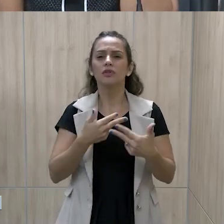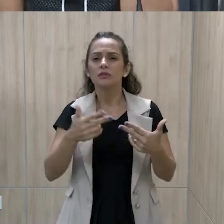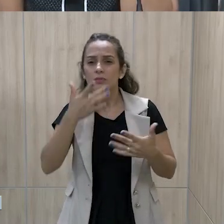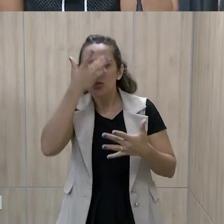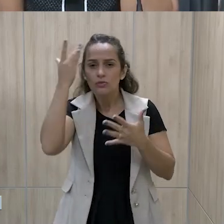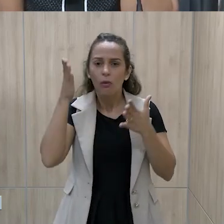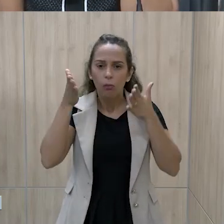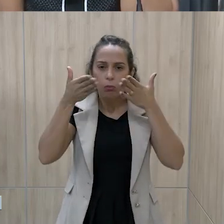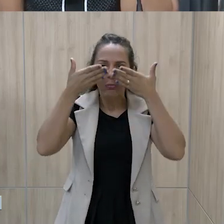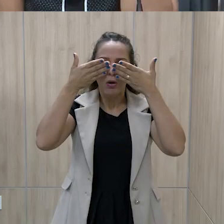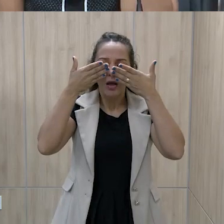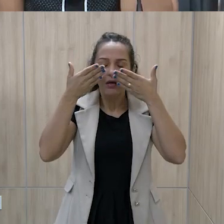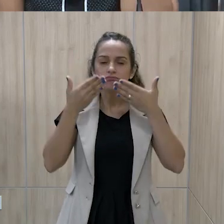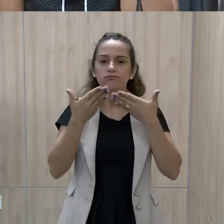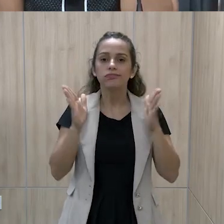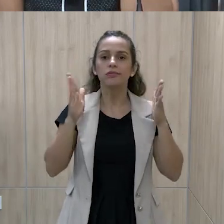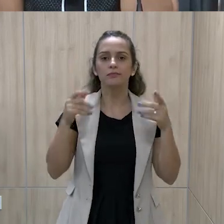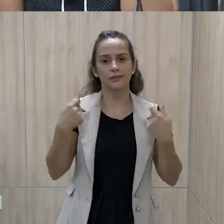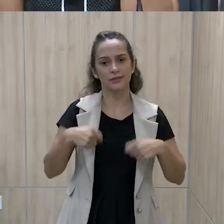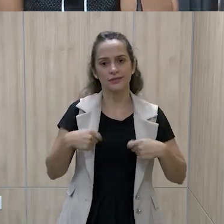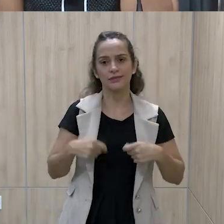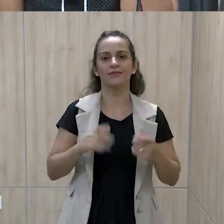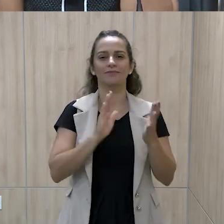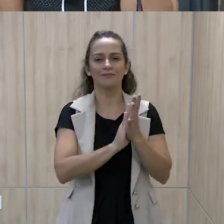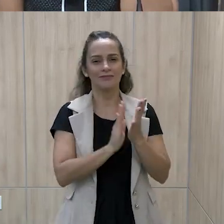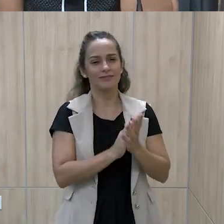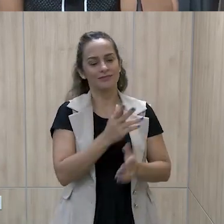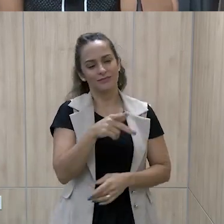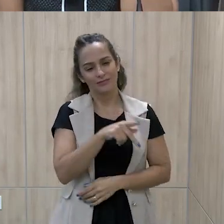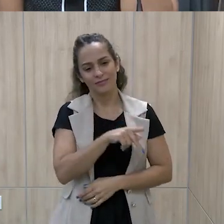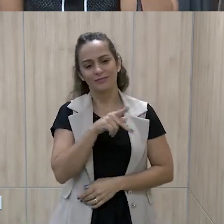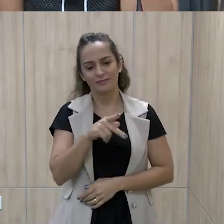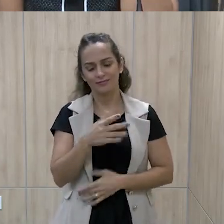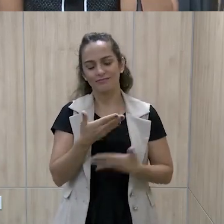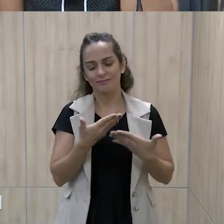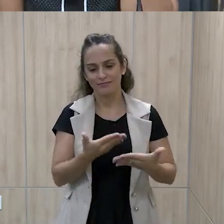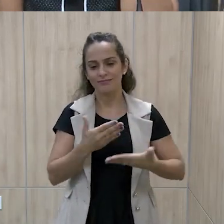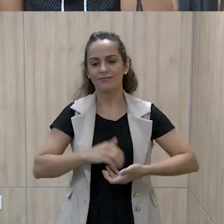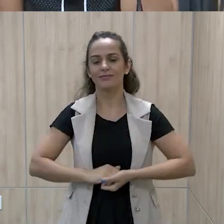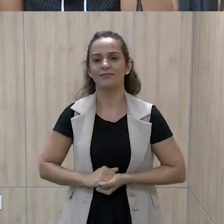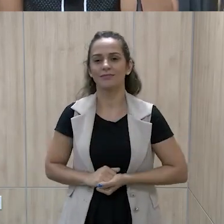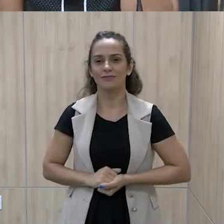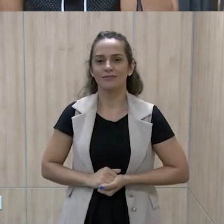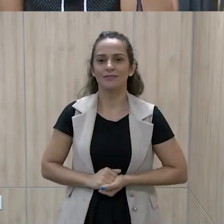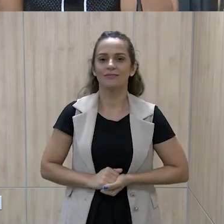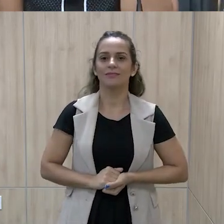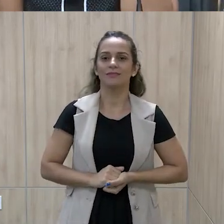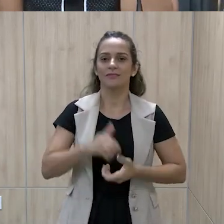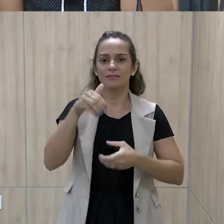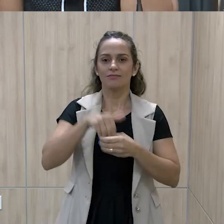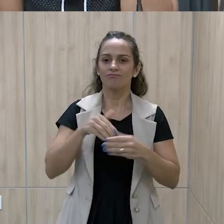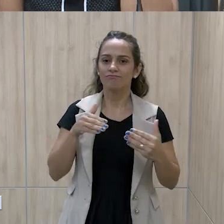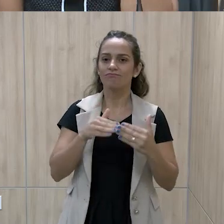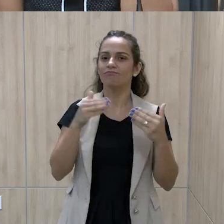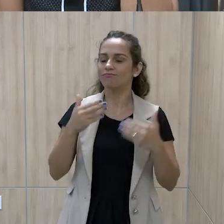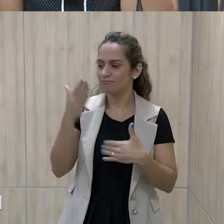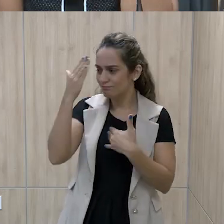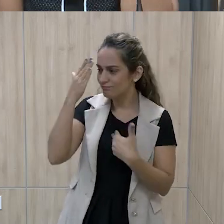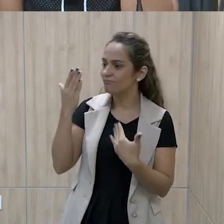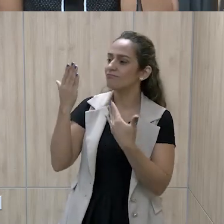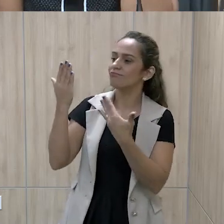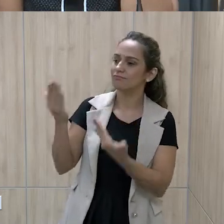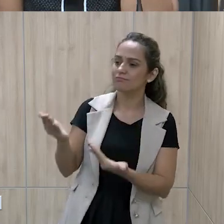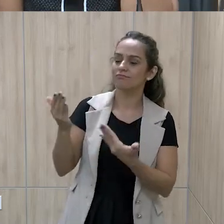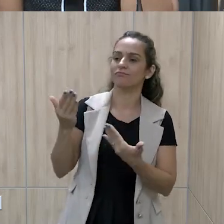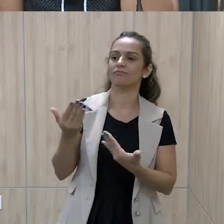que muitos tapam os olhos Então parabéns Presidente tem meu voto é parecer favorável com relator Obrigado Deputado